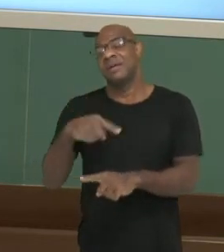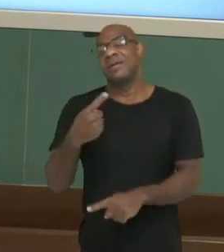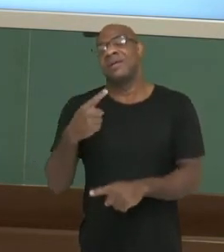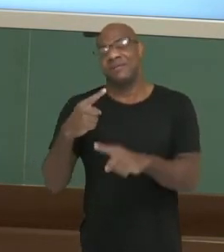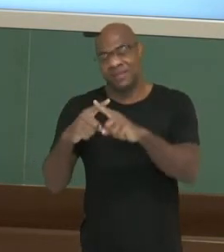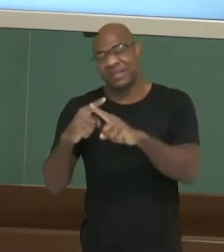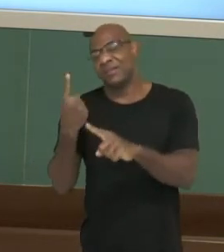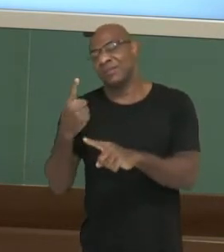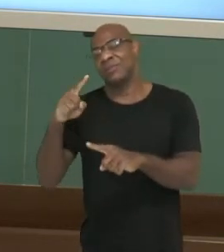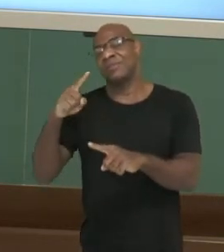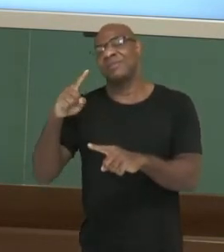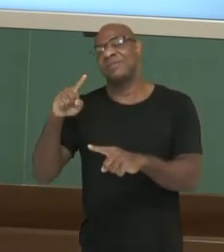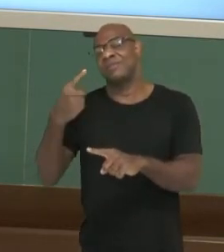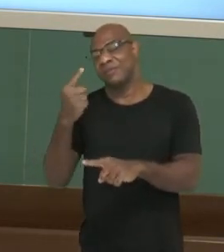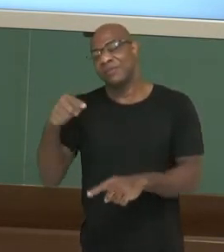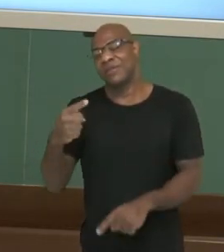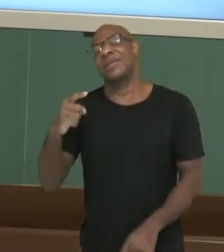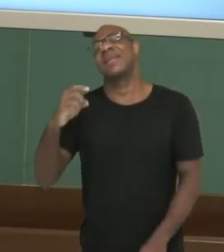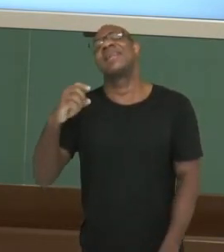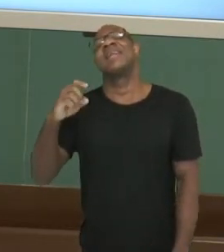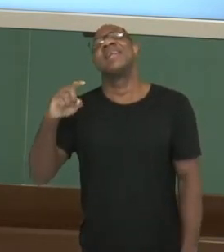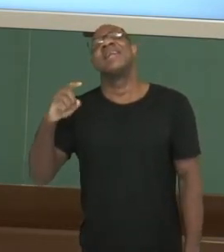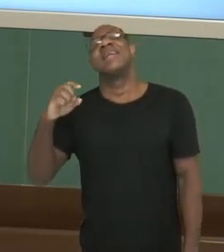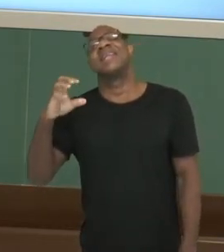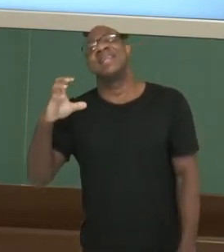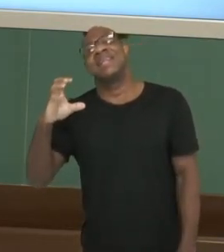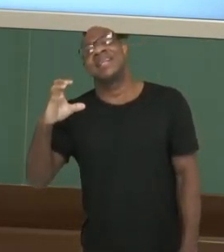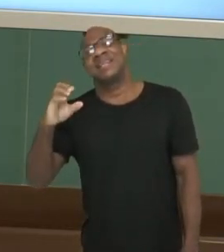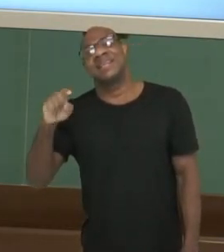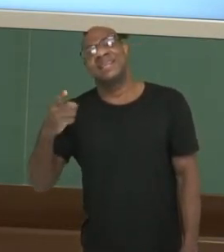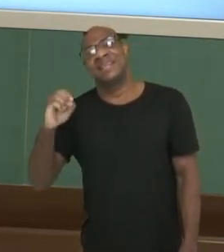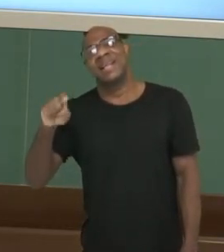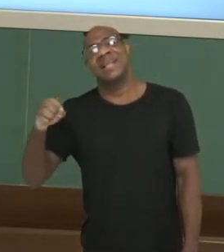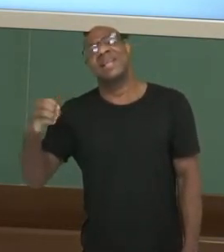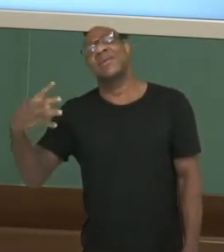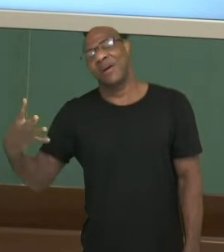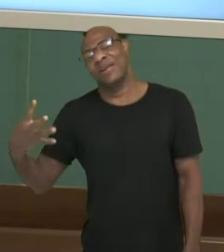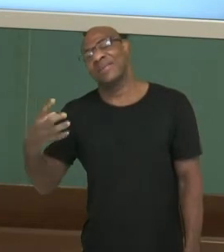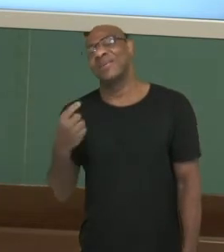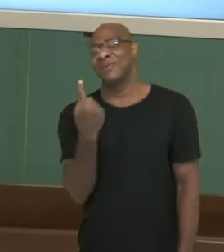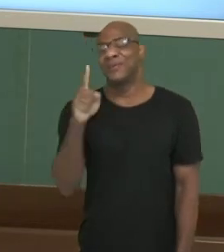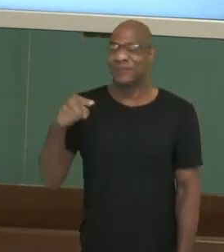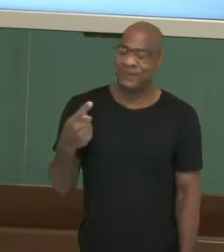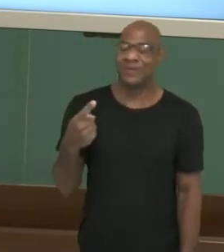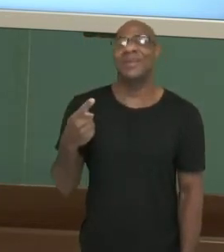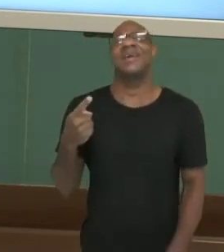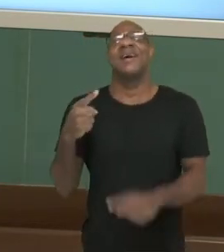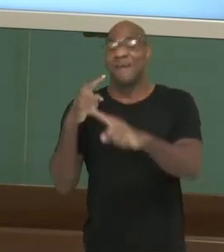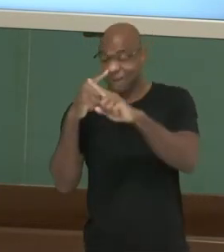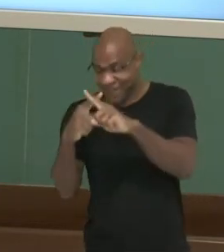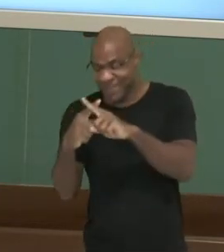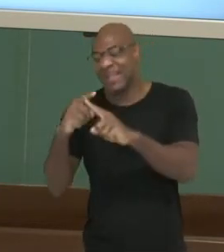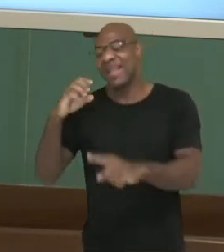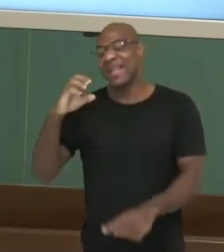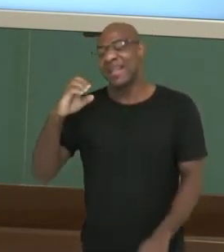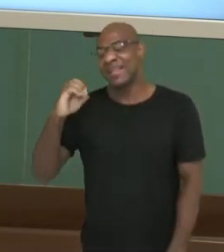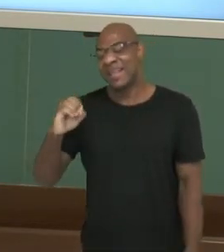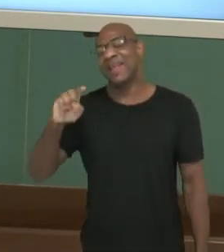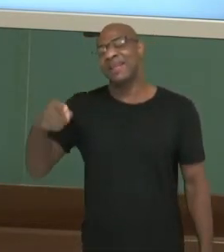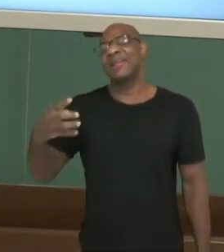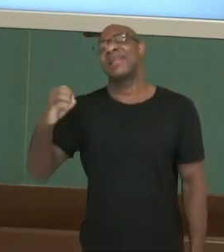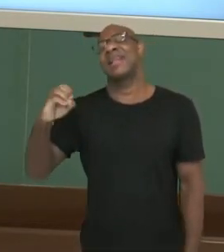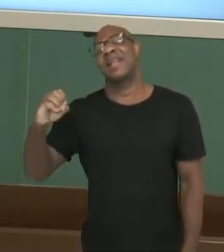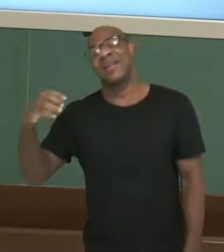aí vai. Cuidado para não multiplicar 5 vezes ou 7, são 6. Ou você utiliza aquela ferramenta matemática